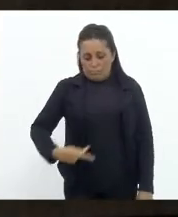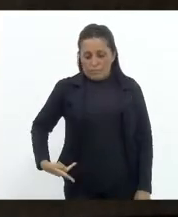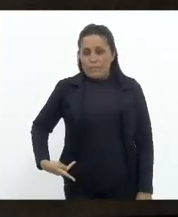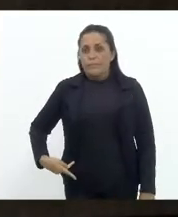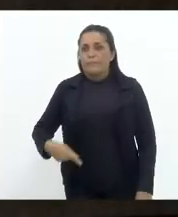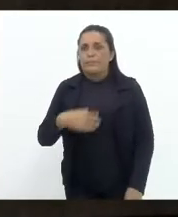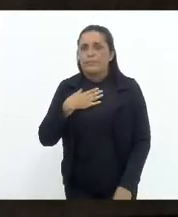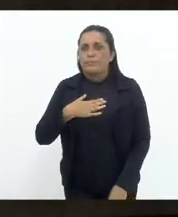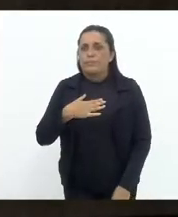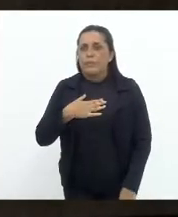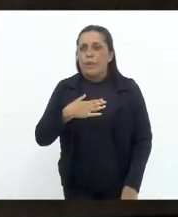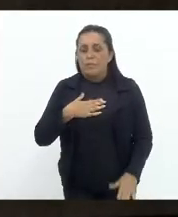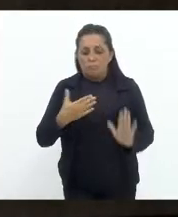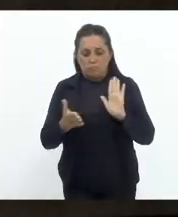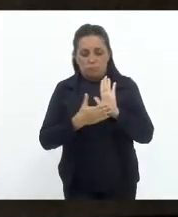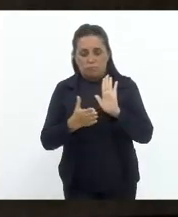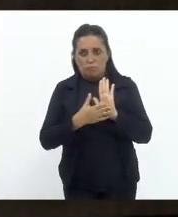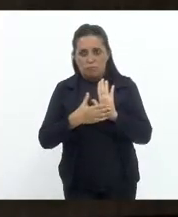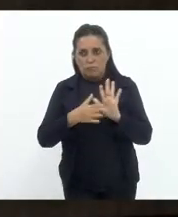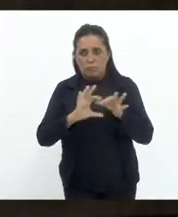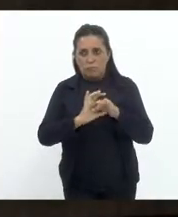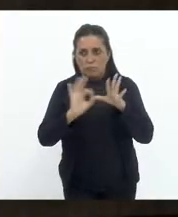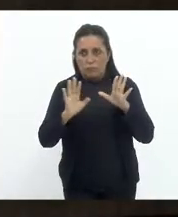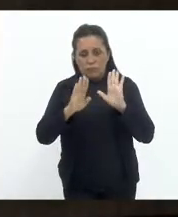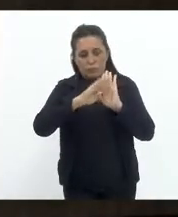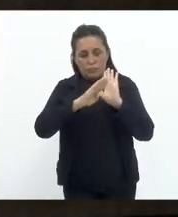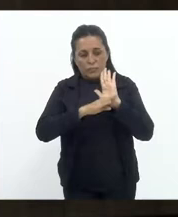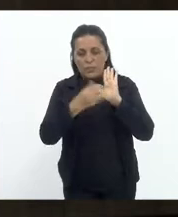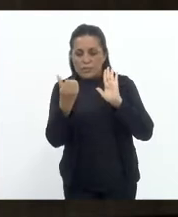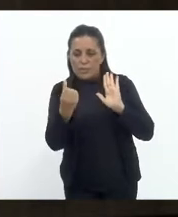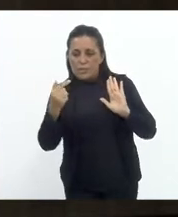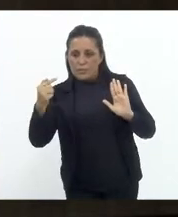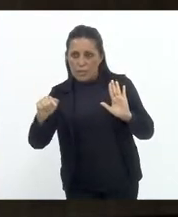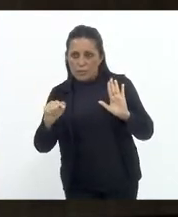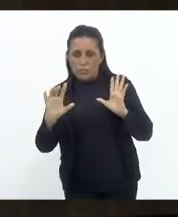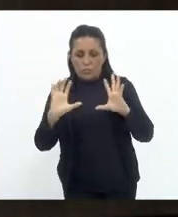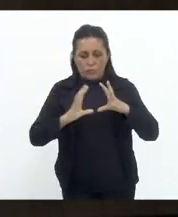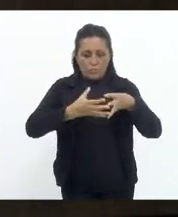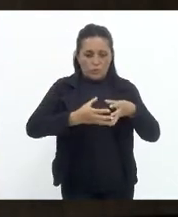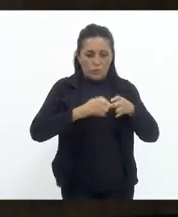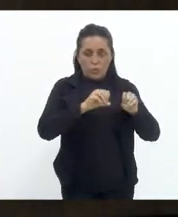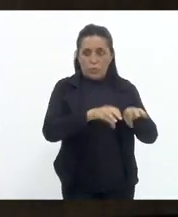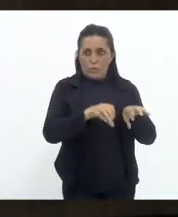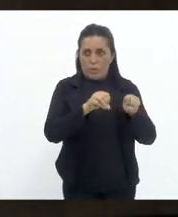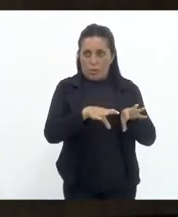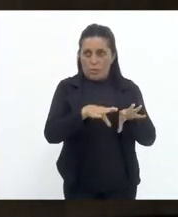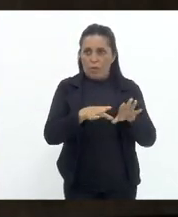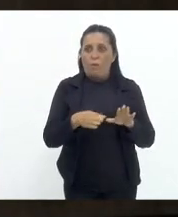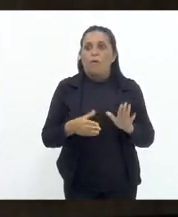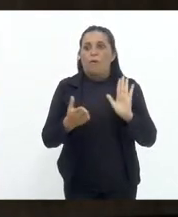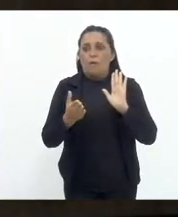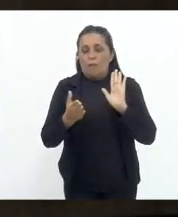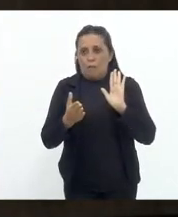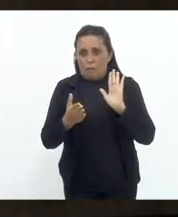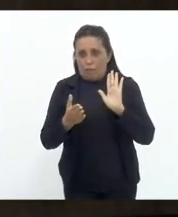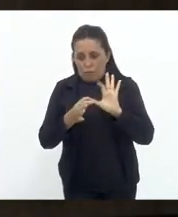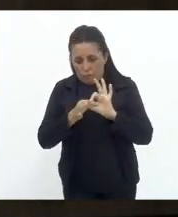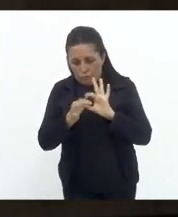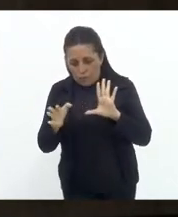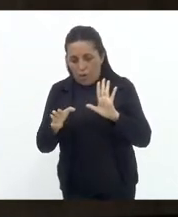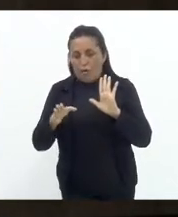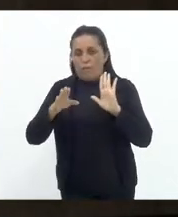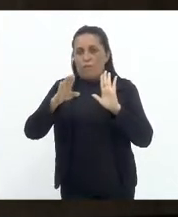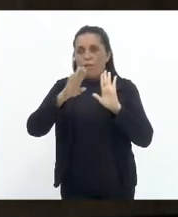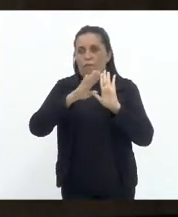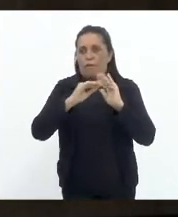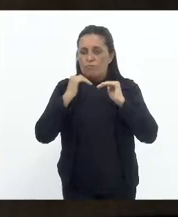parecer em favoráveis emenda 6 e 7 da comissão de educação é favorável às emendas 1 e 2